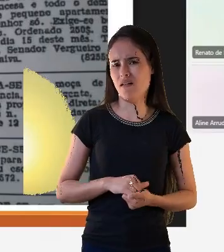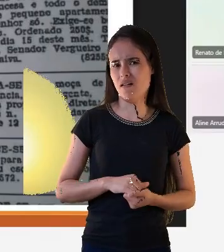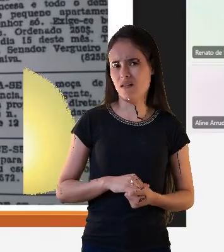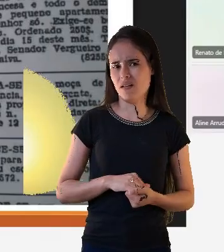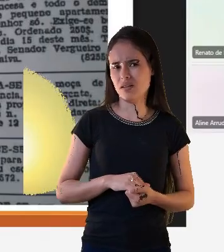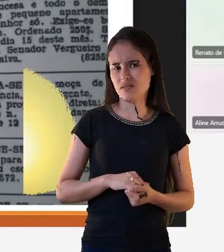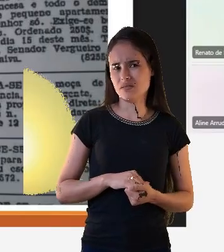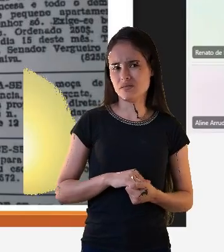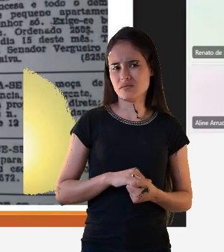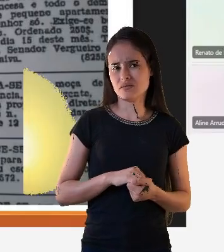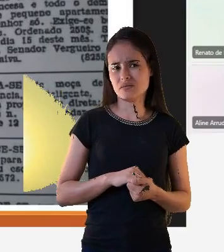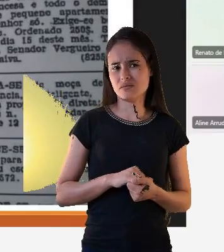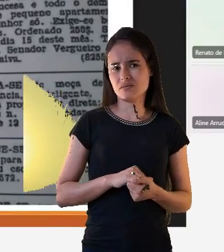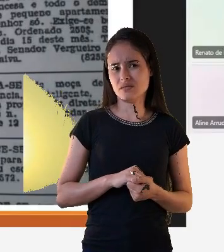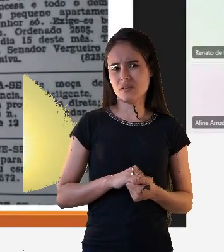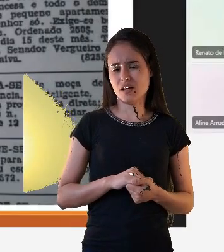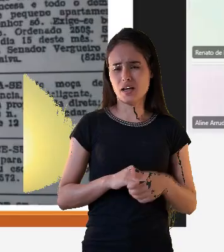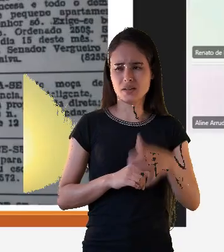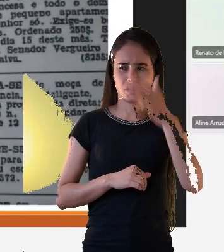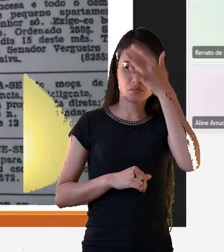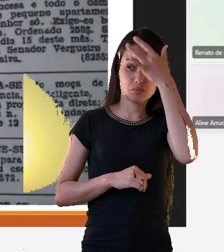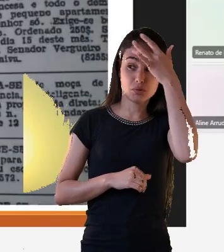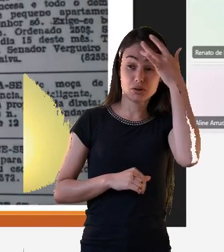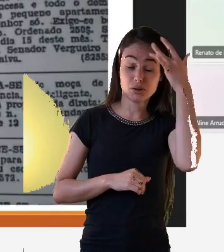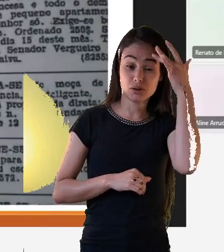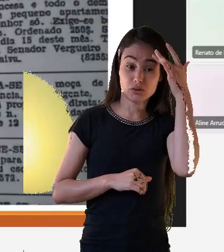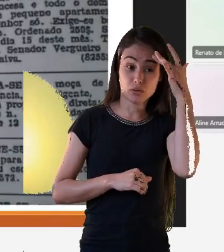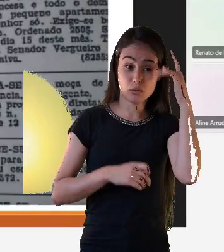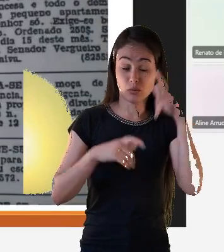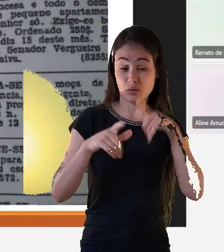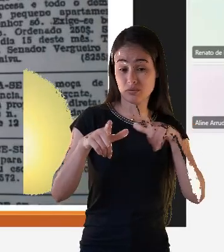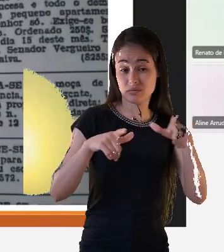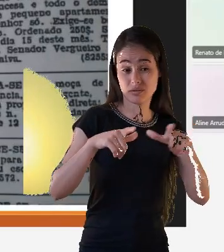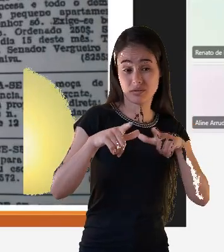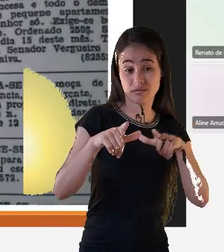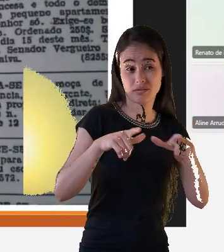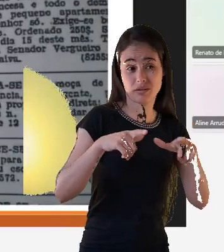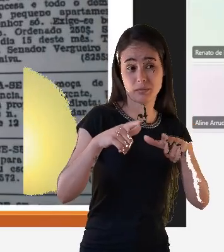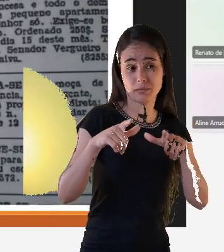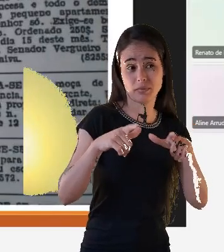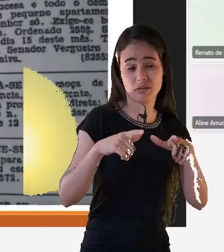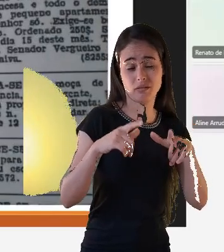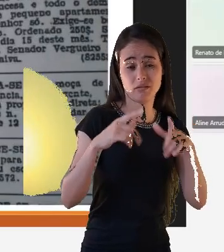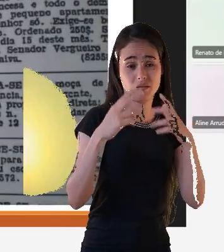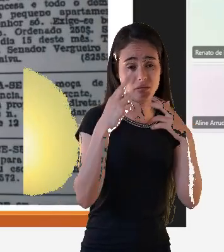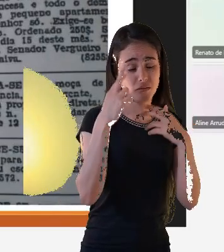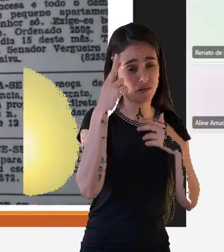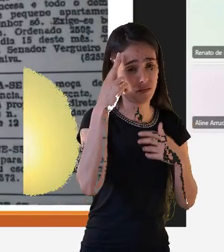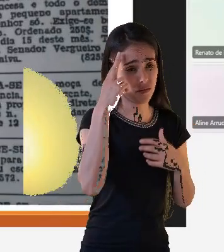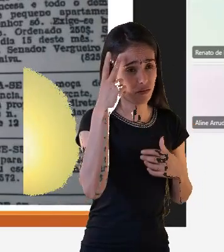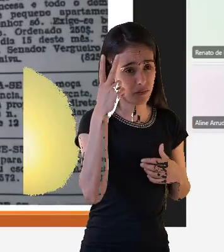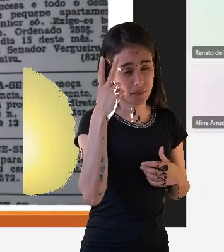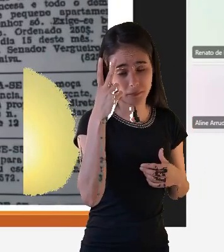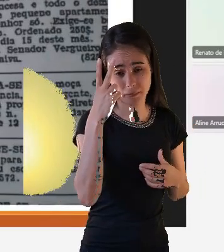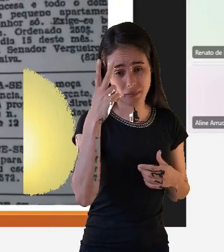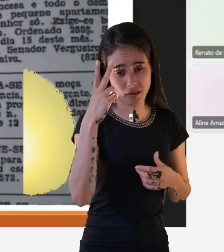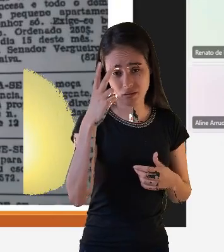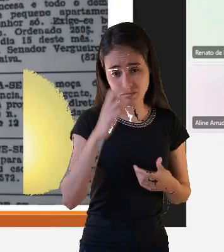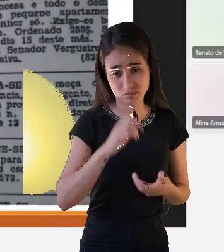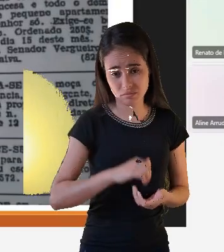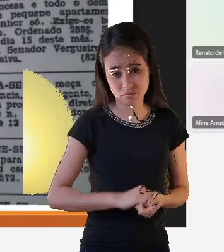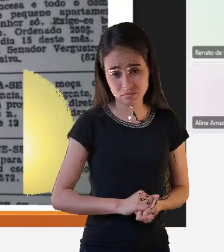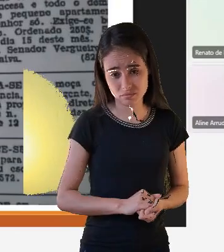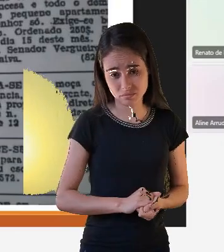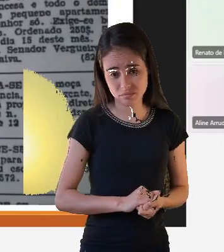pessoa vai lidar com o público, enfim, não, né? Até no livro, né, do Projeto Quirino, o Tiago